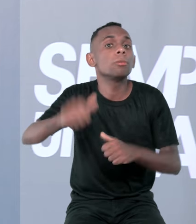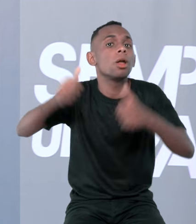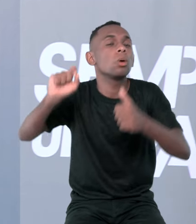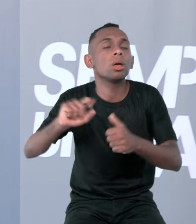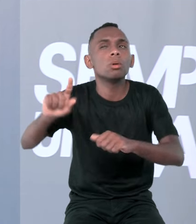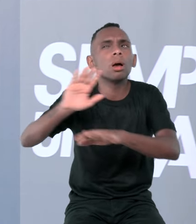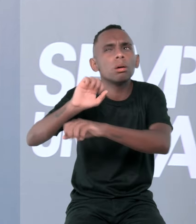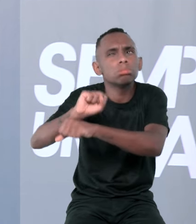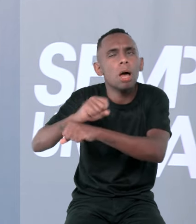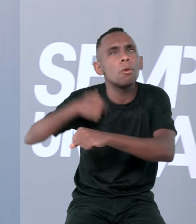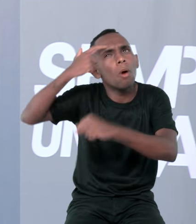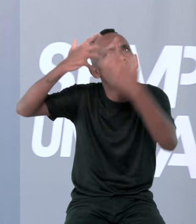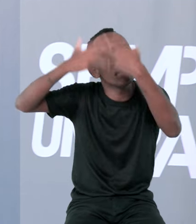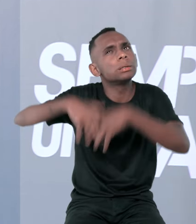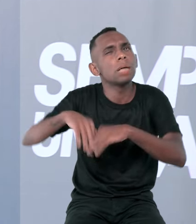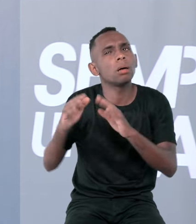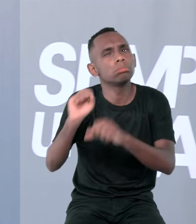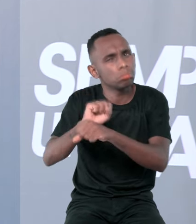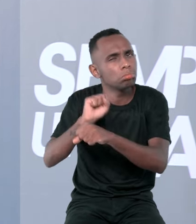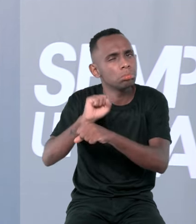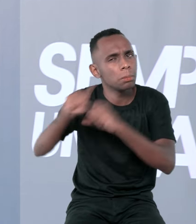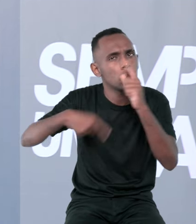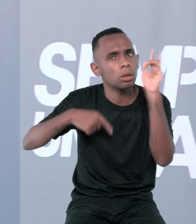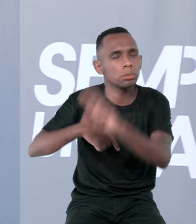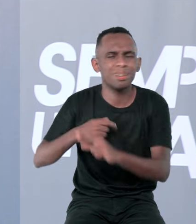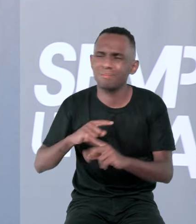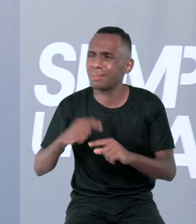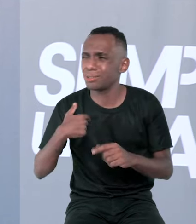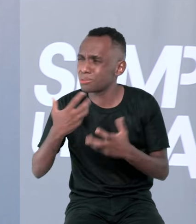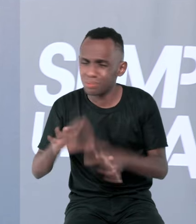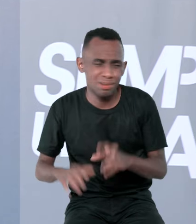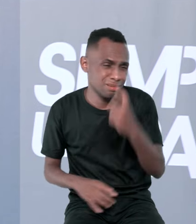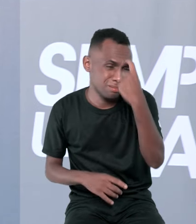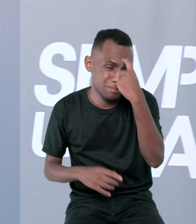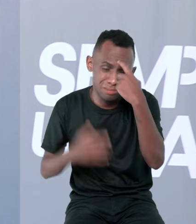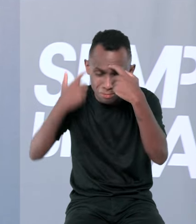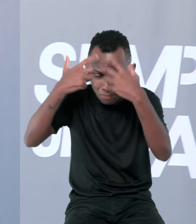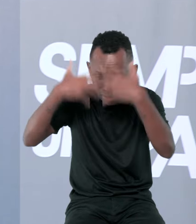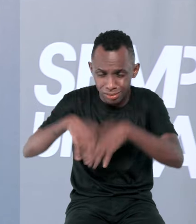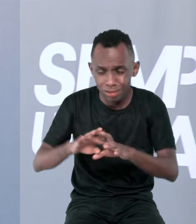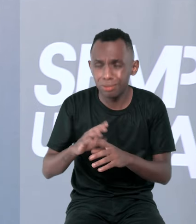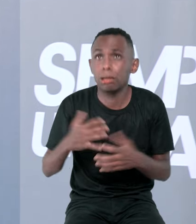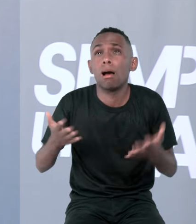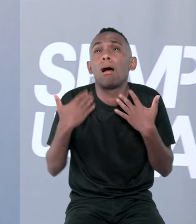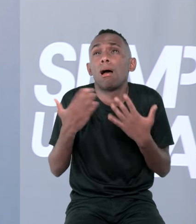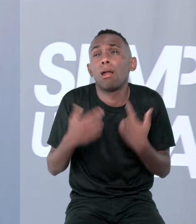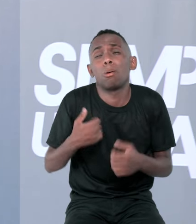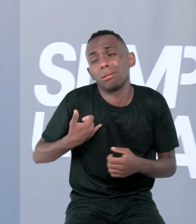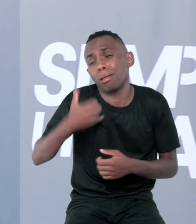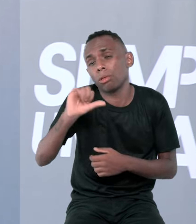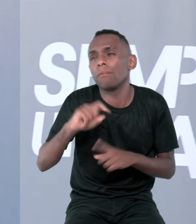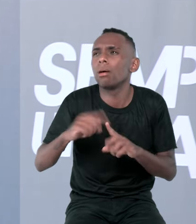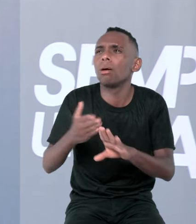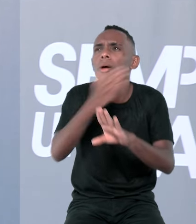tempo. No entanto, naquele dia, eu não queria pensar. Estava quente e eu só tinha 9 anos. Mas eu lembrei do